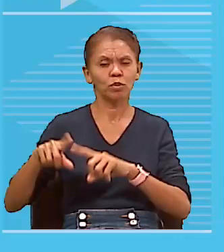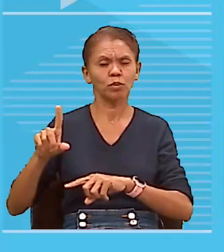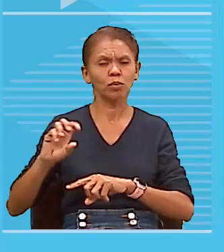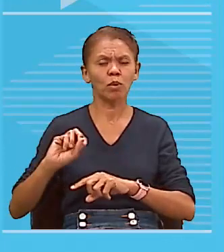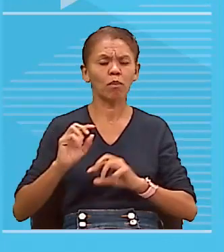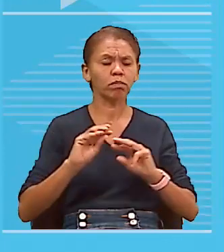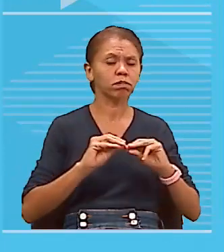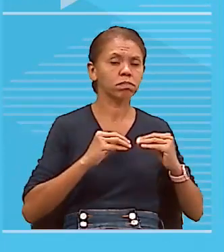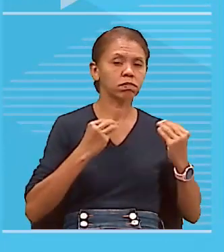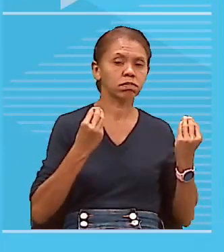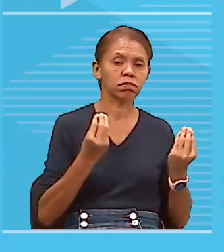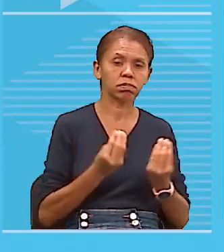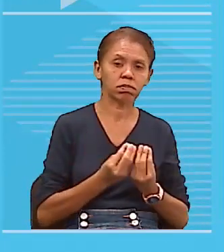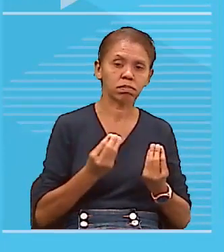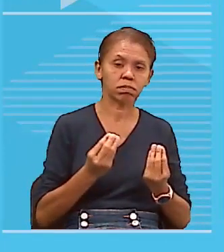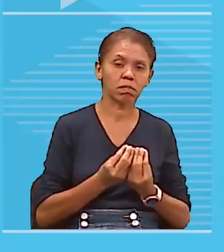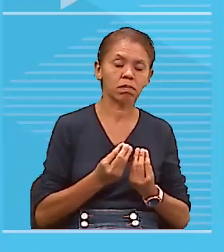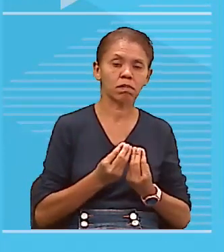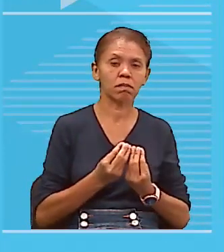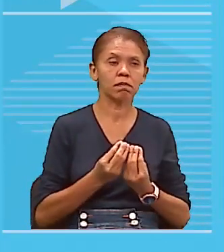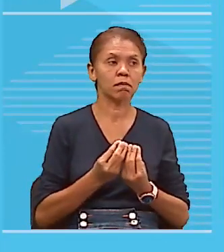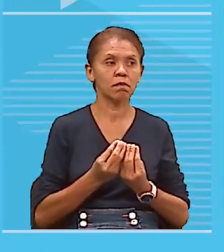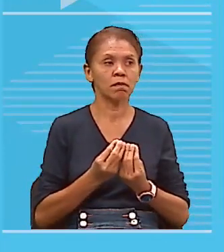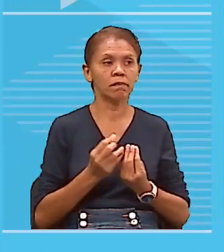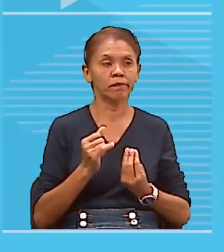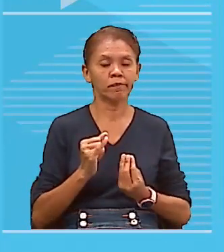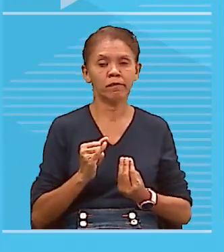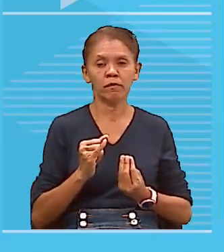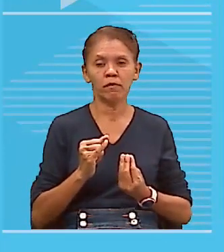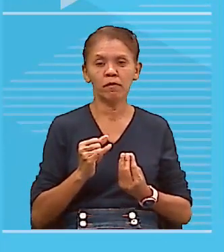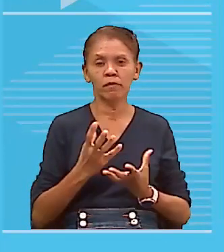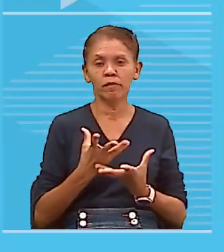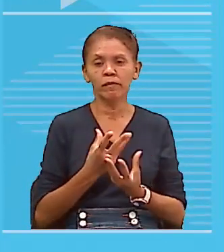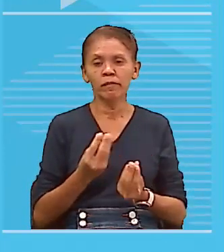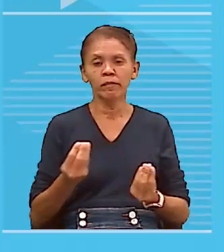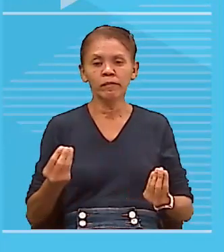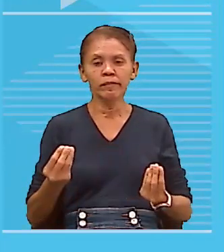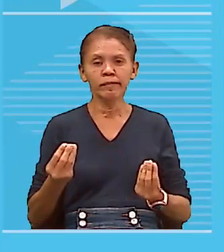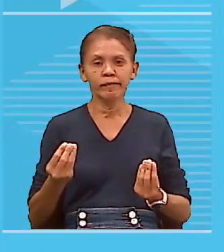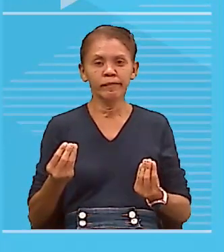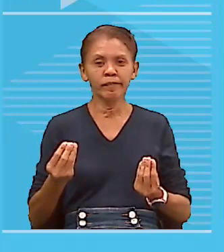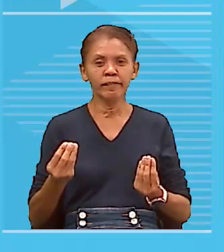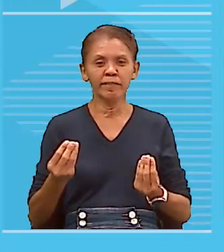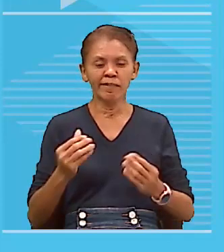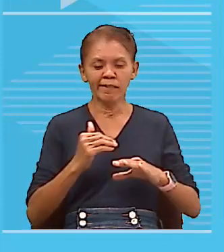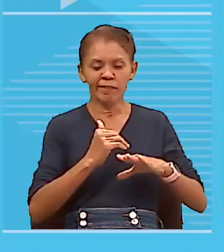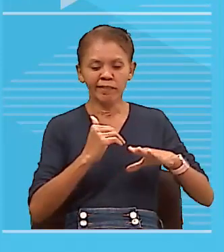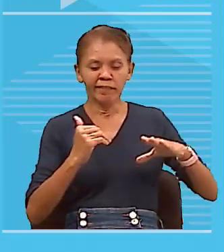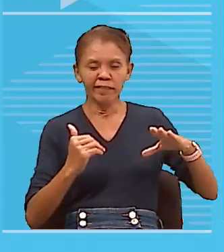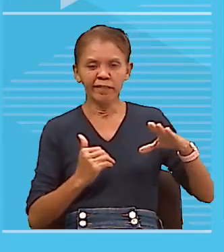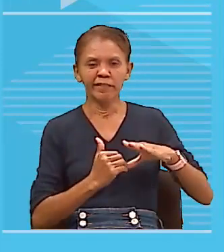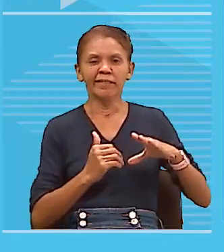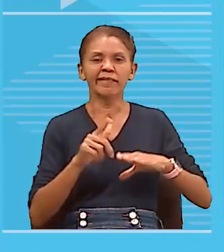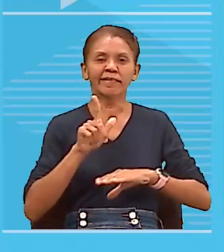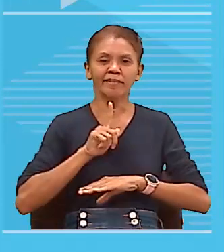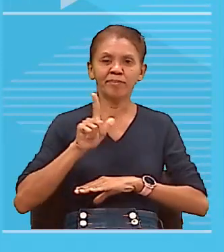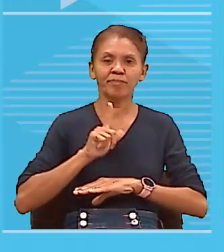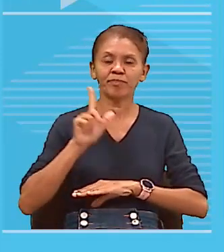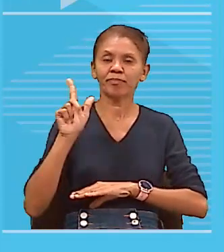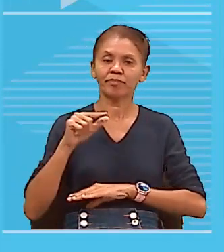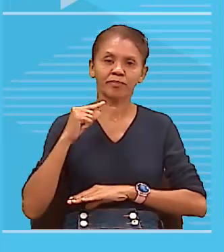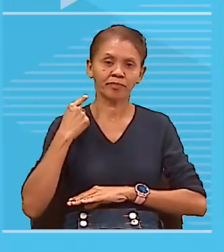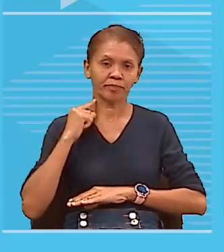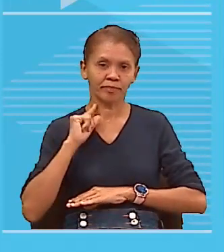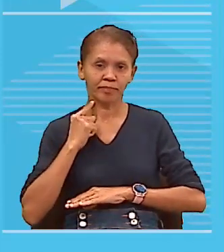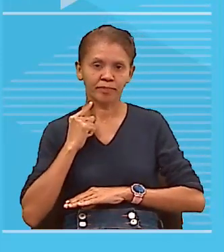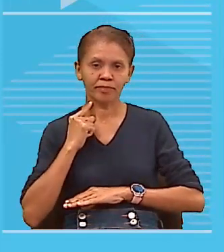substância, né, de algum tipo de energia, se isso está excessivo no meio, vai gerar um desequilíbrio? Aí a gente vai considerar poluição.